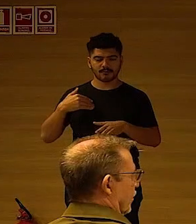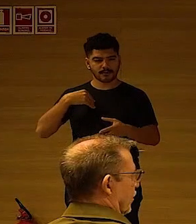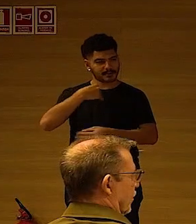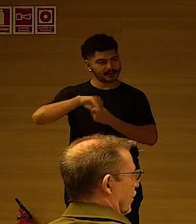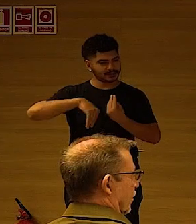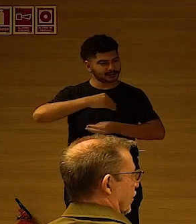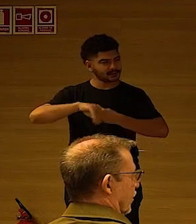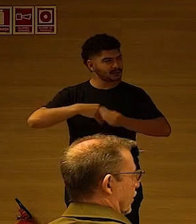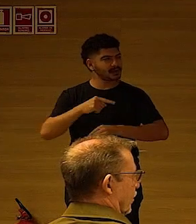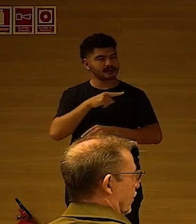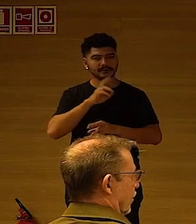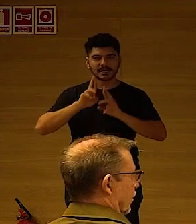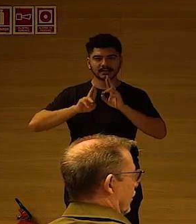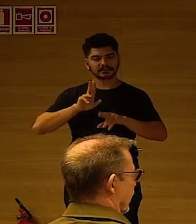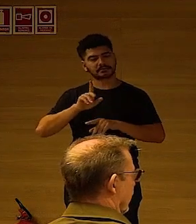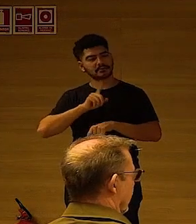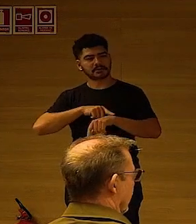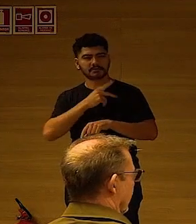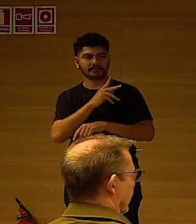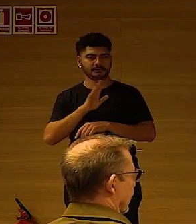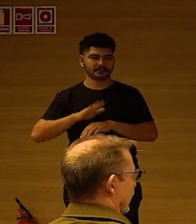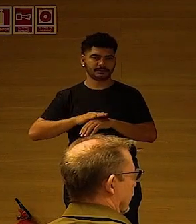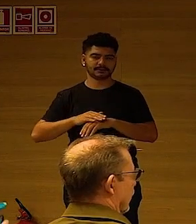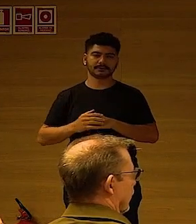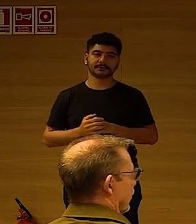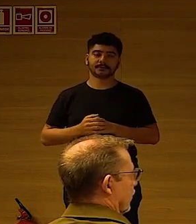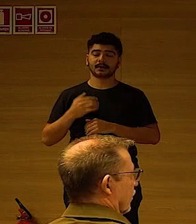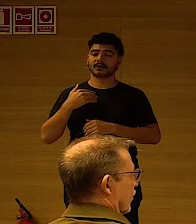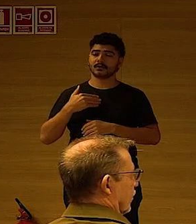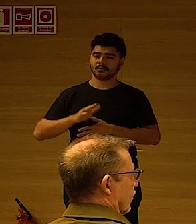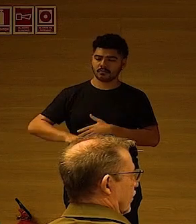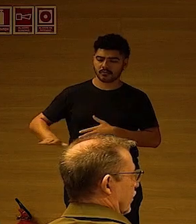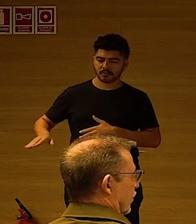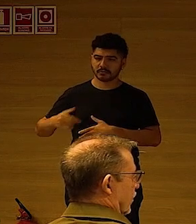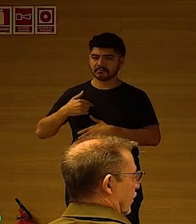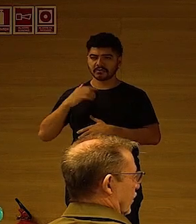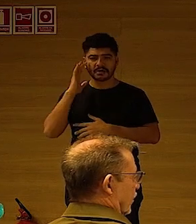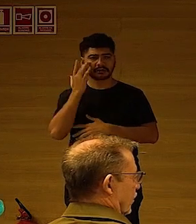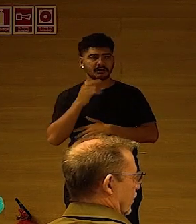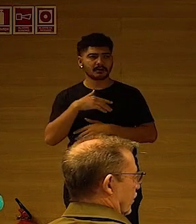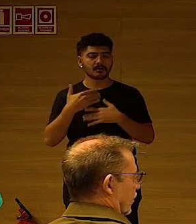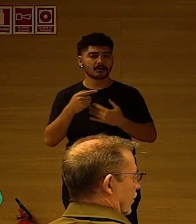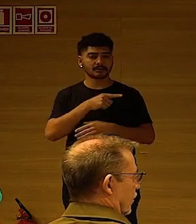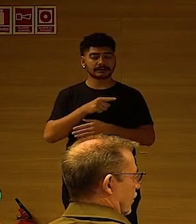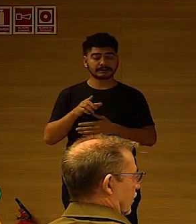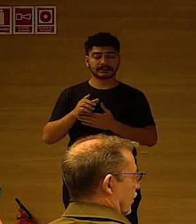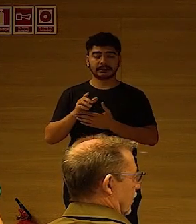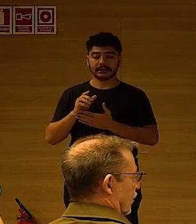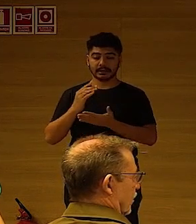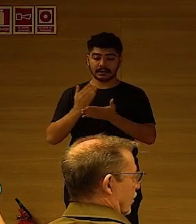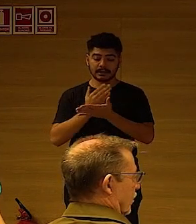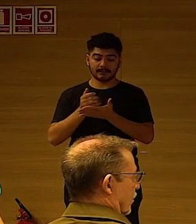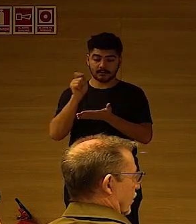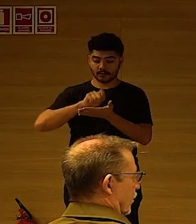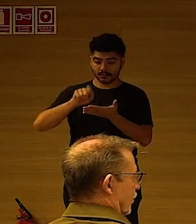coisas, vocês vão respondendo no ritmo de vocês. Quando eu era pequena, eu achava que quando você escreve um livro, você